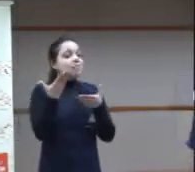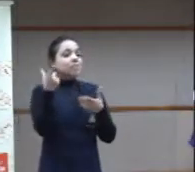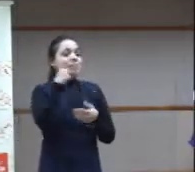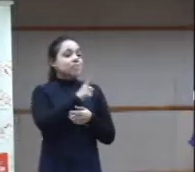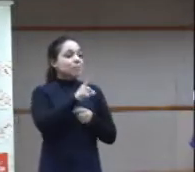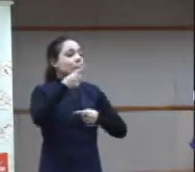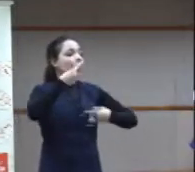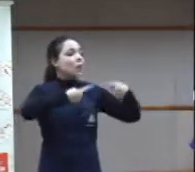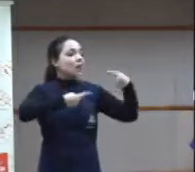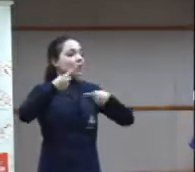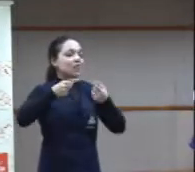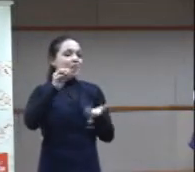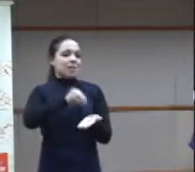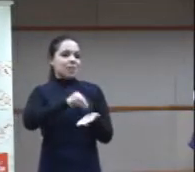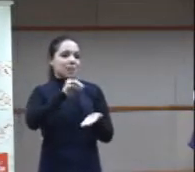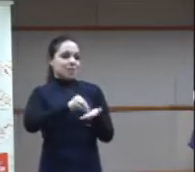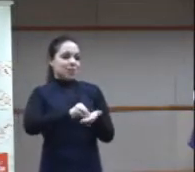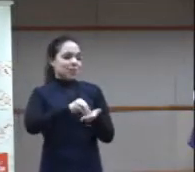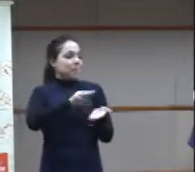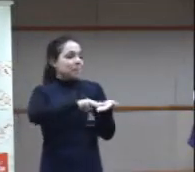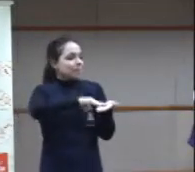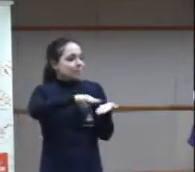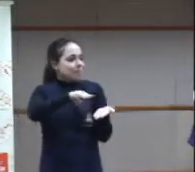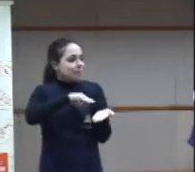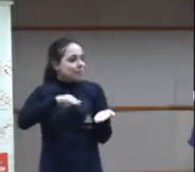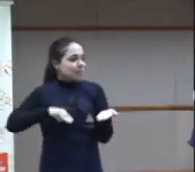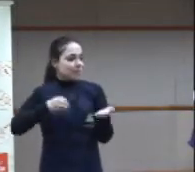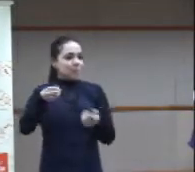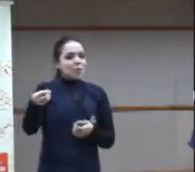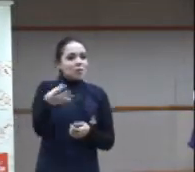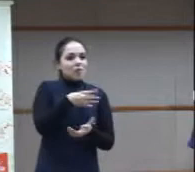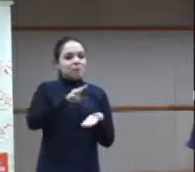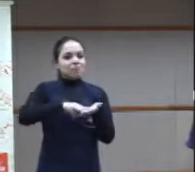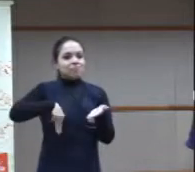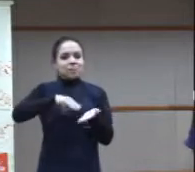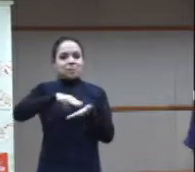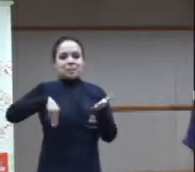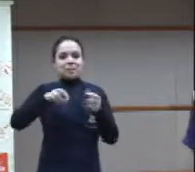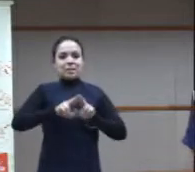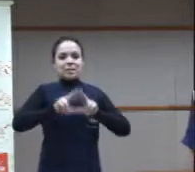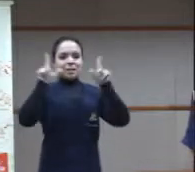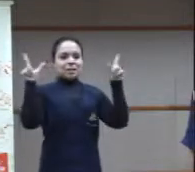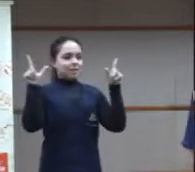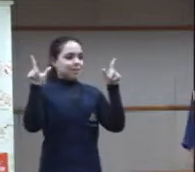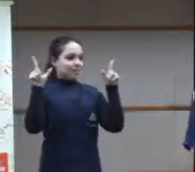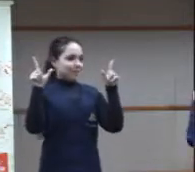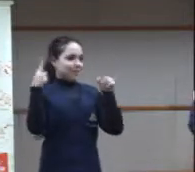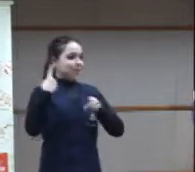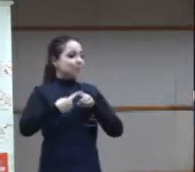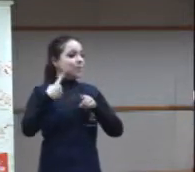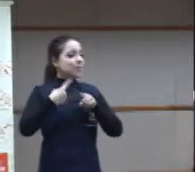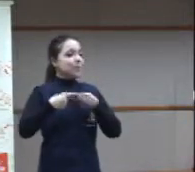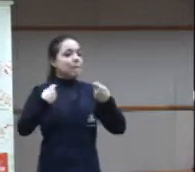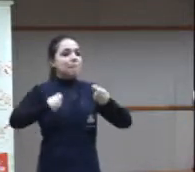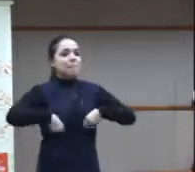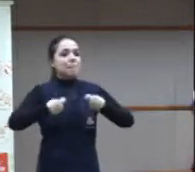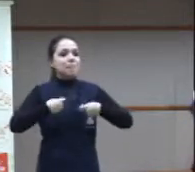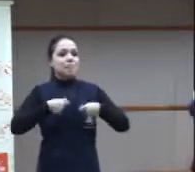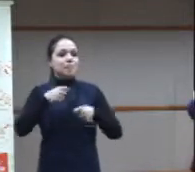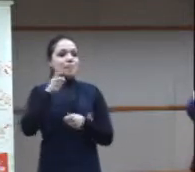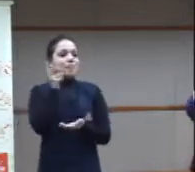políticas públicas, de metodologias, de um olhar diferenciado, a necessidade